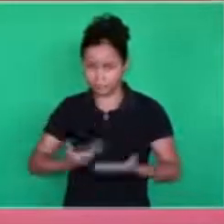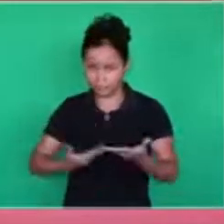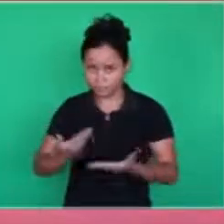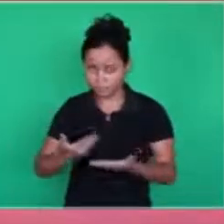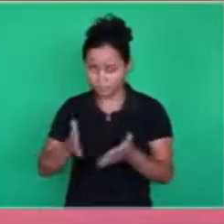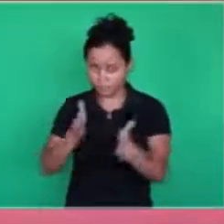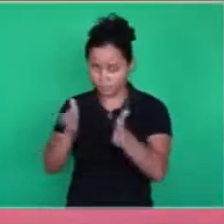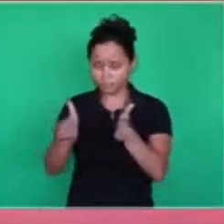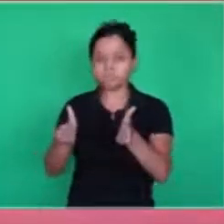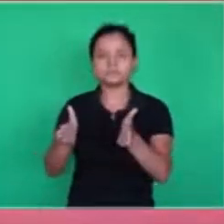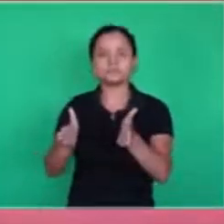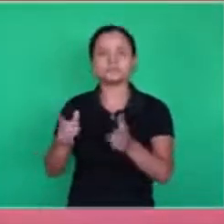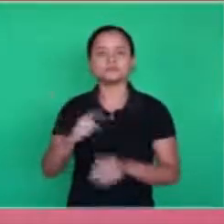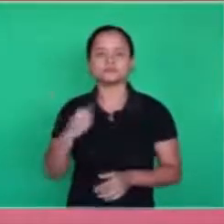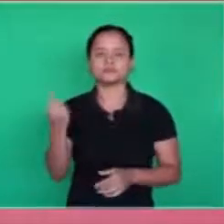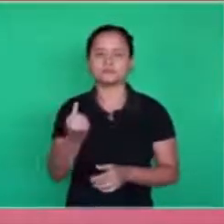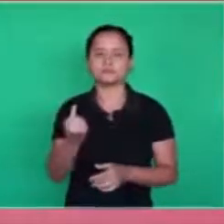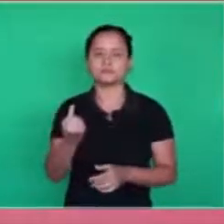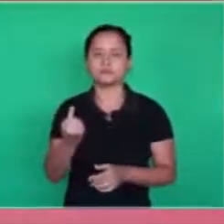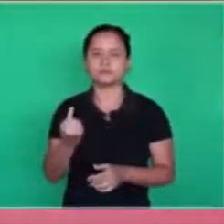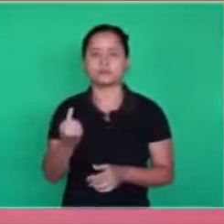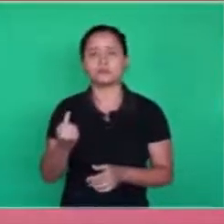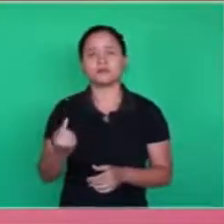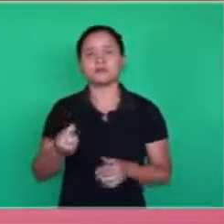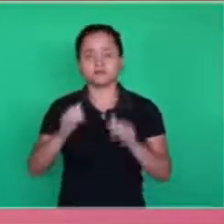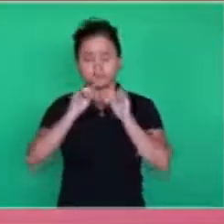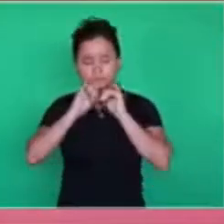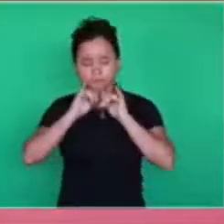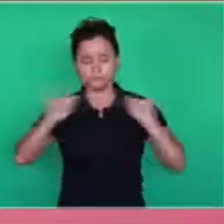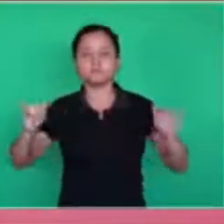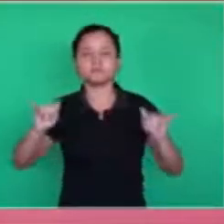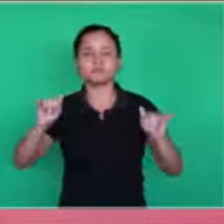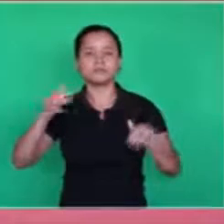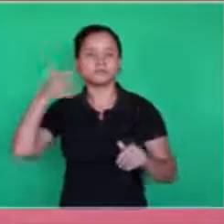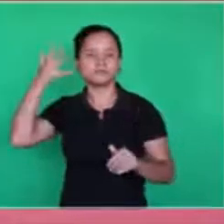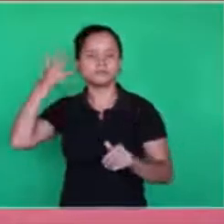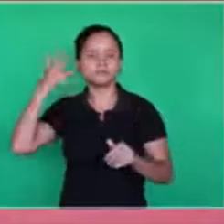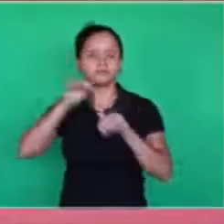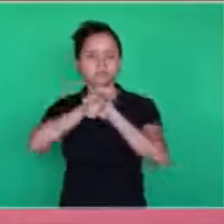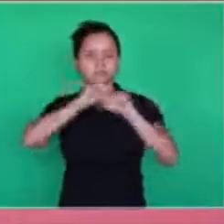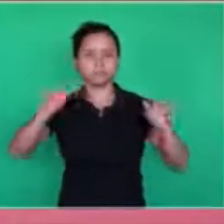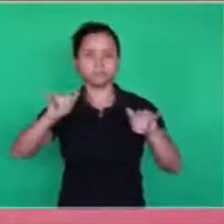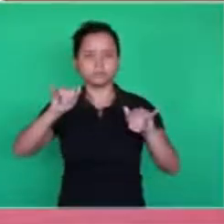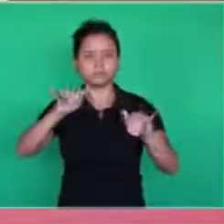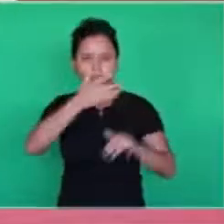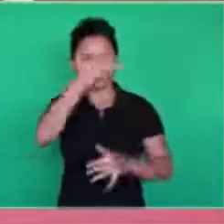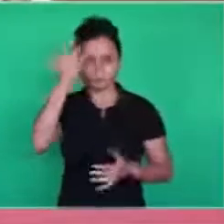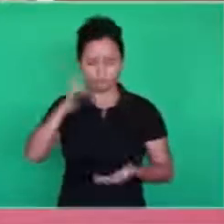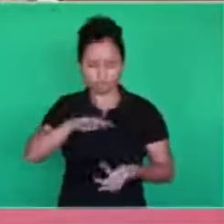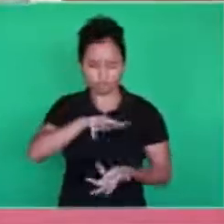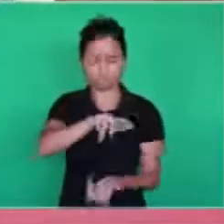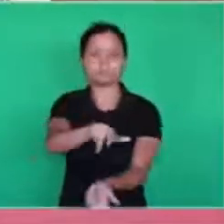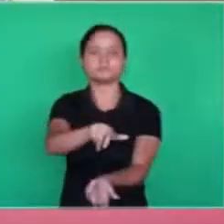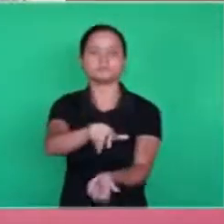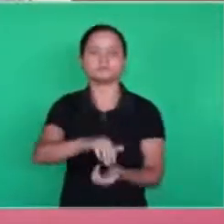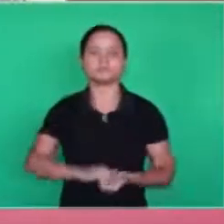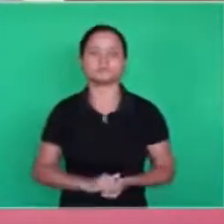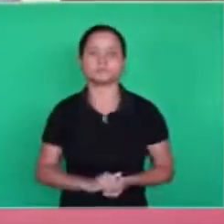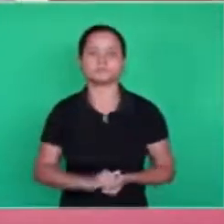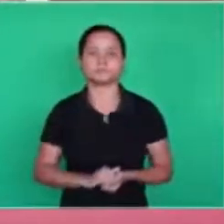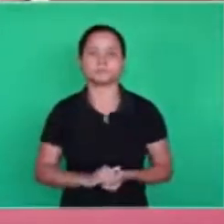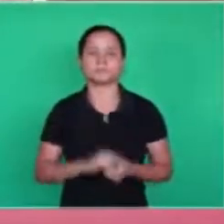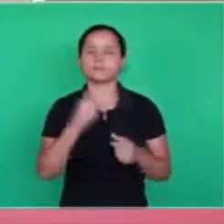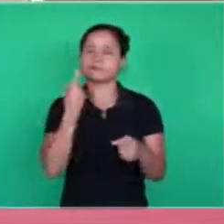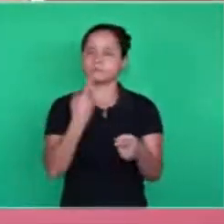deixar uma mensagem. Ela vai deixar uma mensagem para o mundo. Por quê? Porque